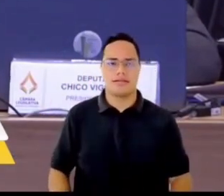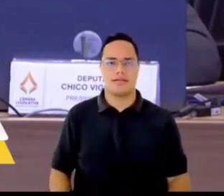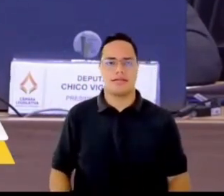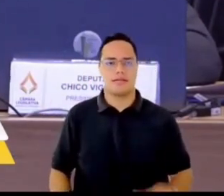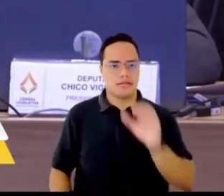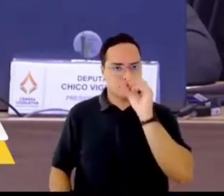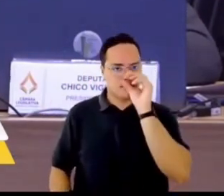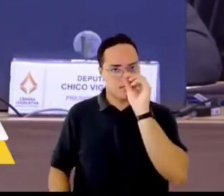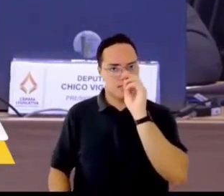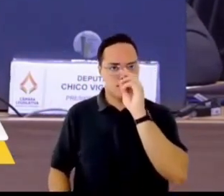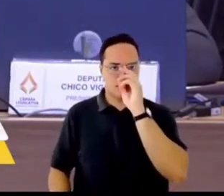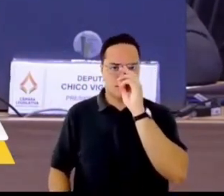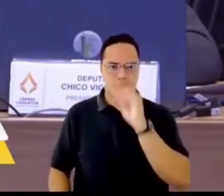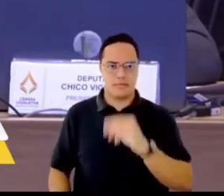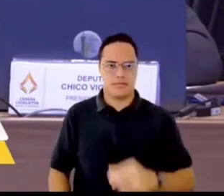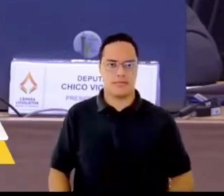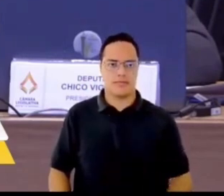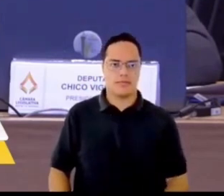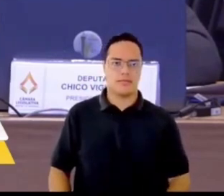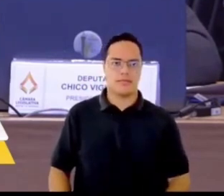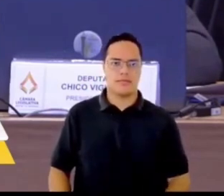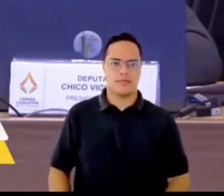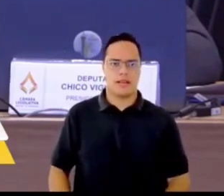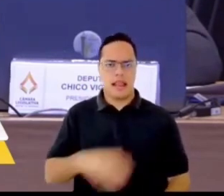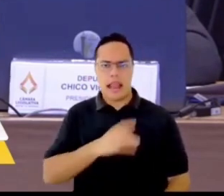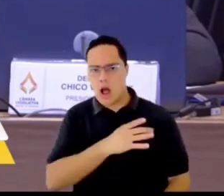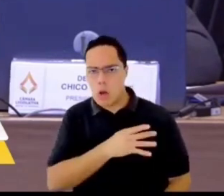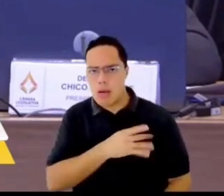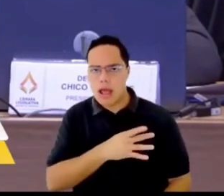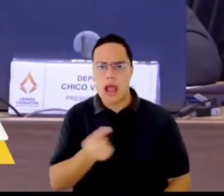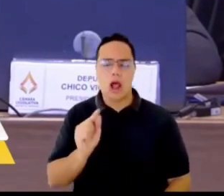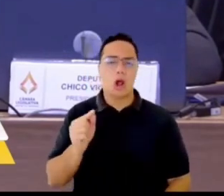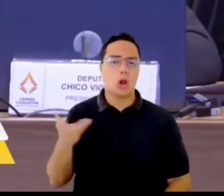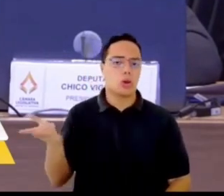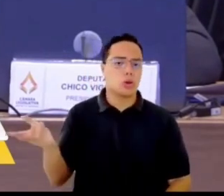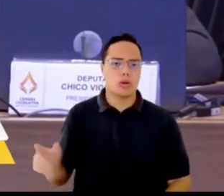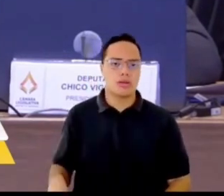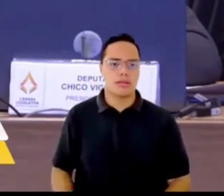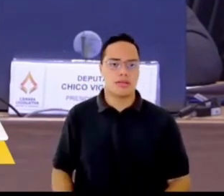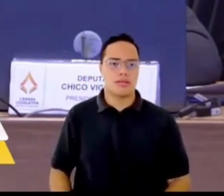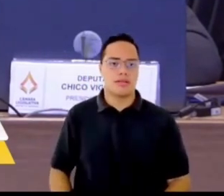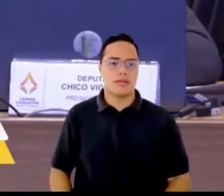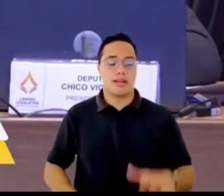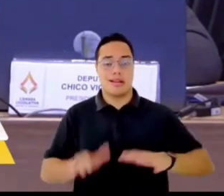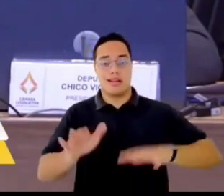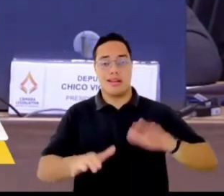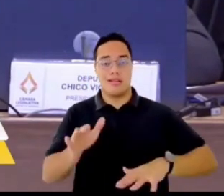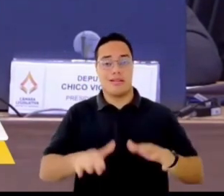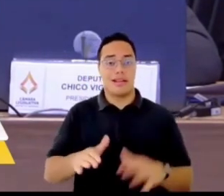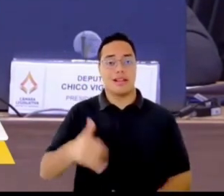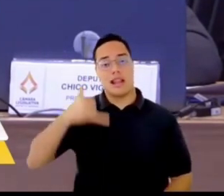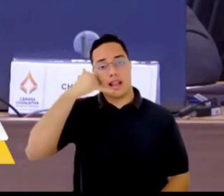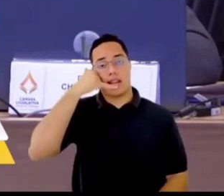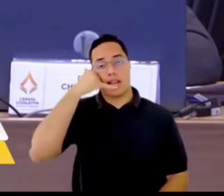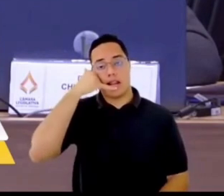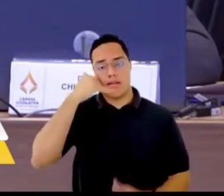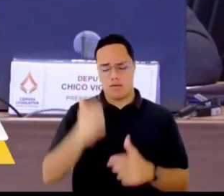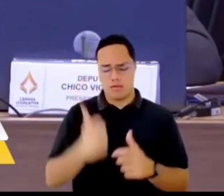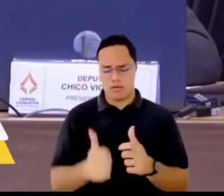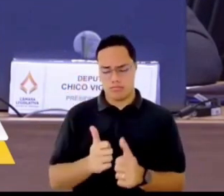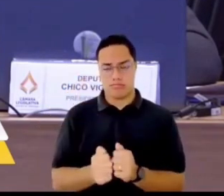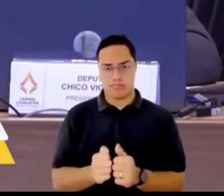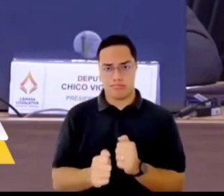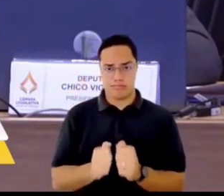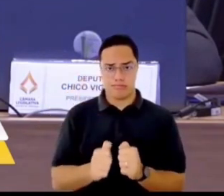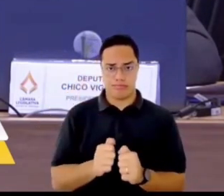só ele desistia, assustado, ele dizia, medo, que era. Às vezes eu percebi que ele conversava muito no celular, por mensagem, no WhatsApp, mas